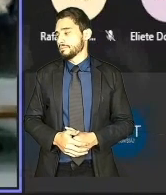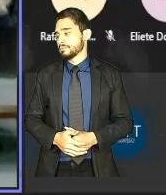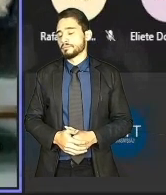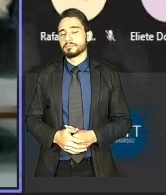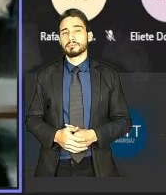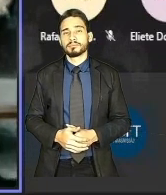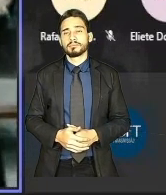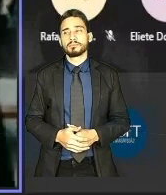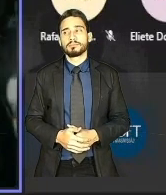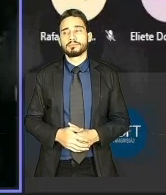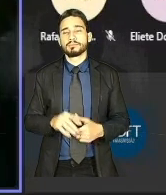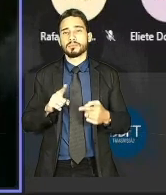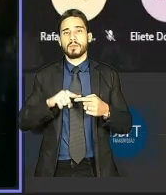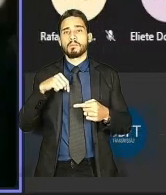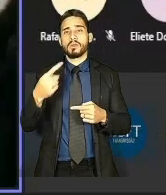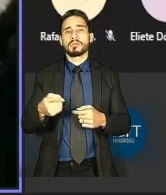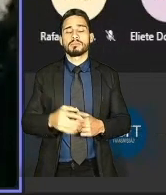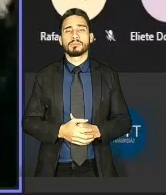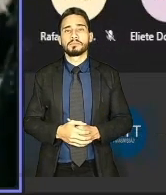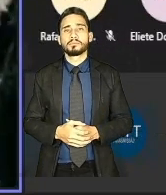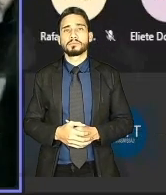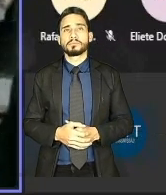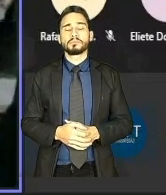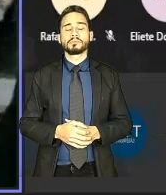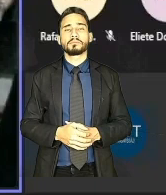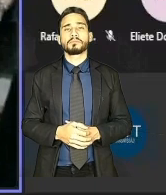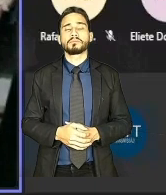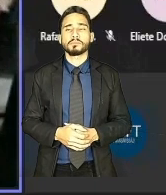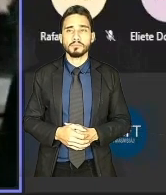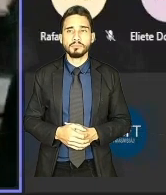Vou concluir esse voto. Qual o próximo?